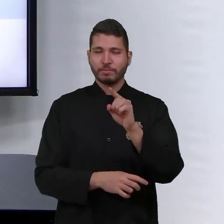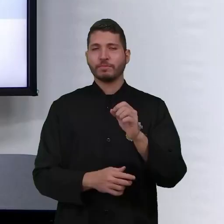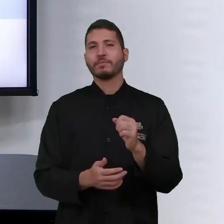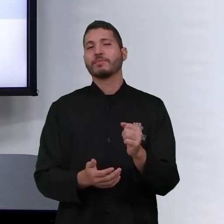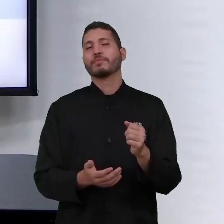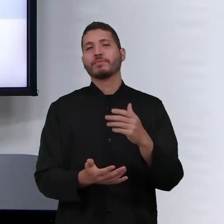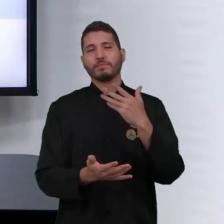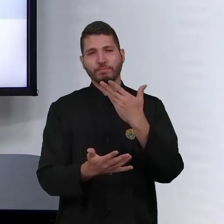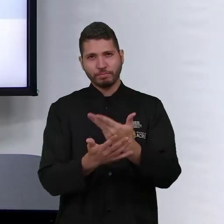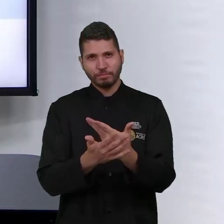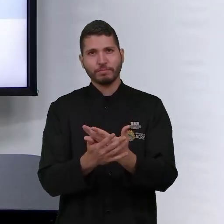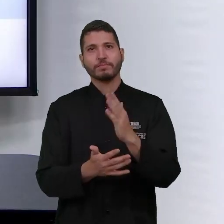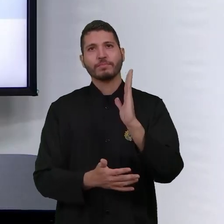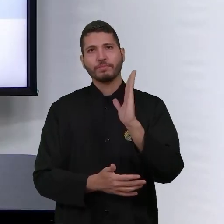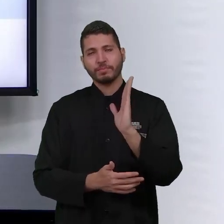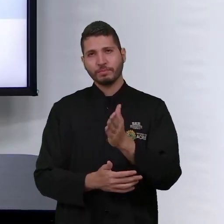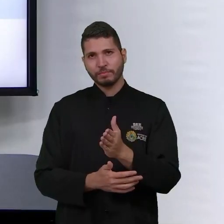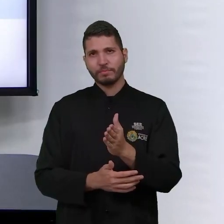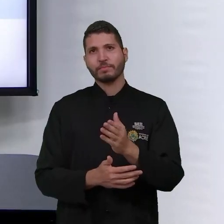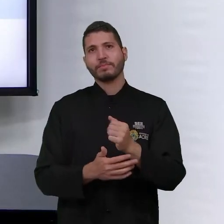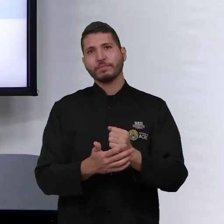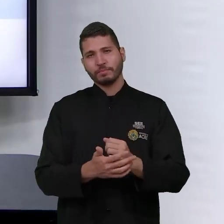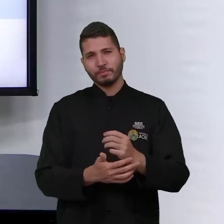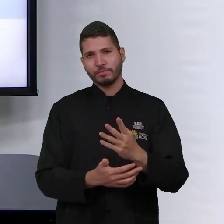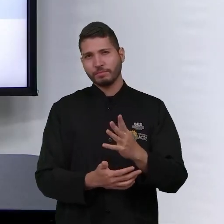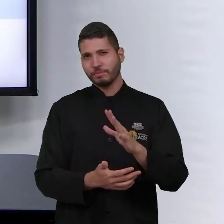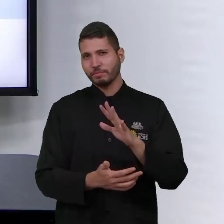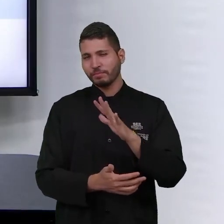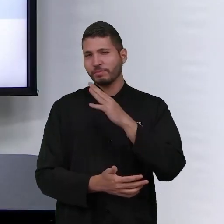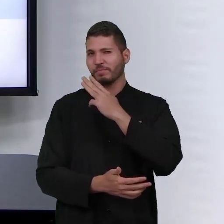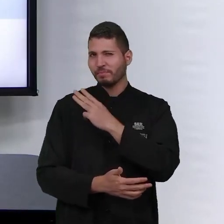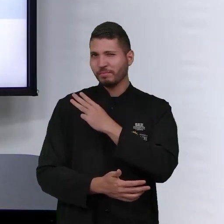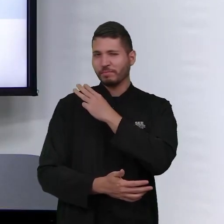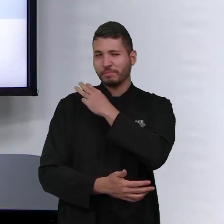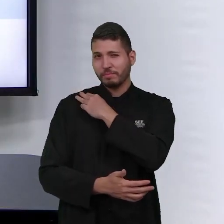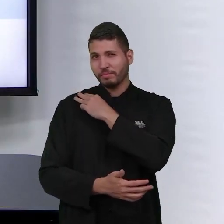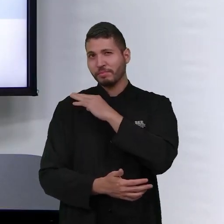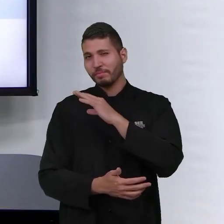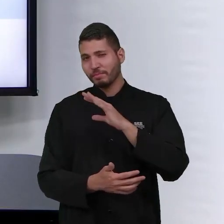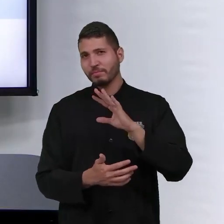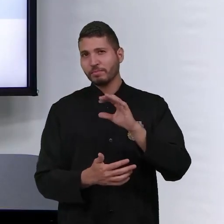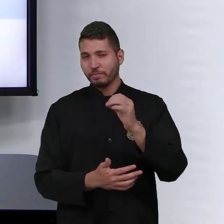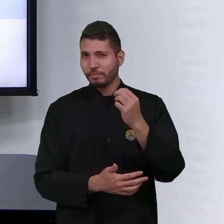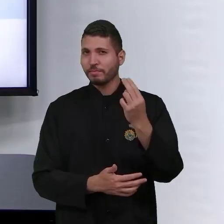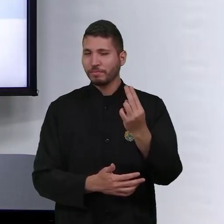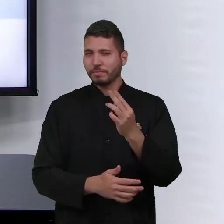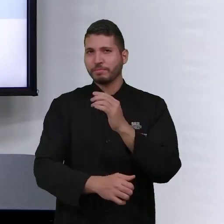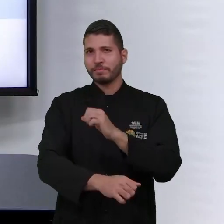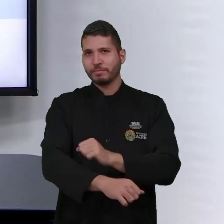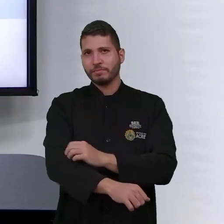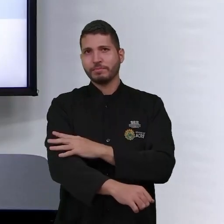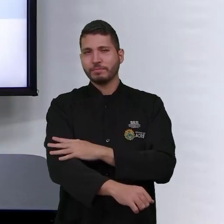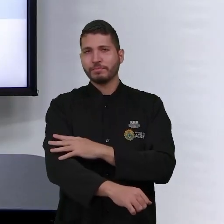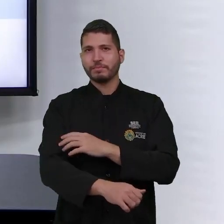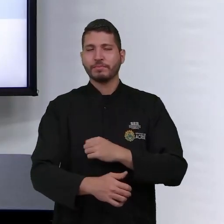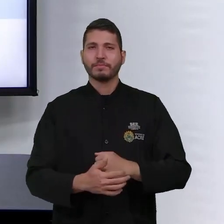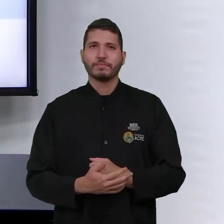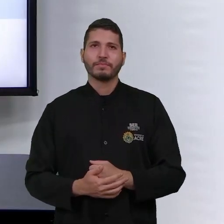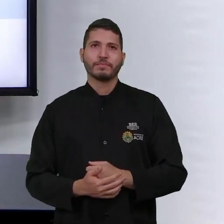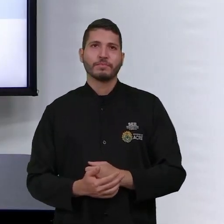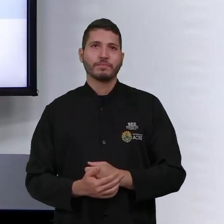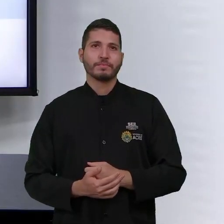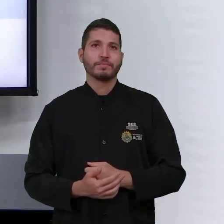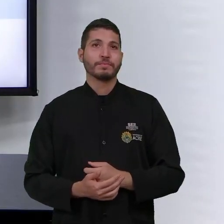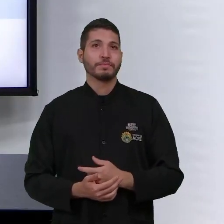um tema em que vocês com certeza veem aí muitas reportagens na mídia acerca disso, enfim, documentários.